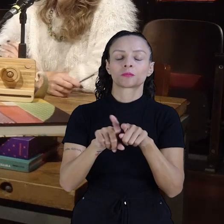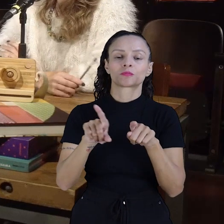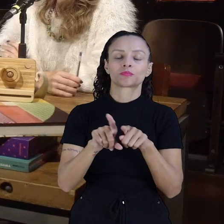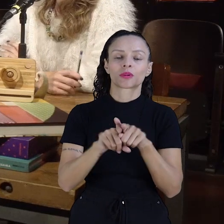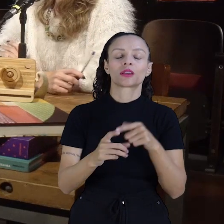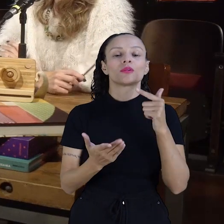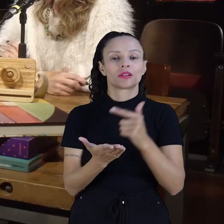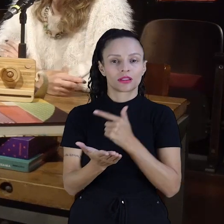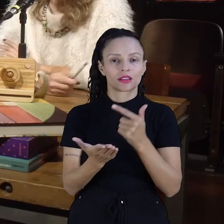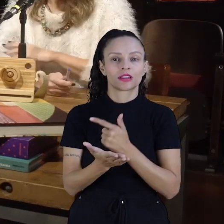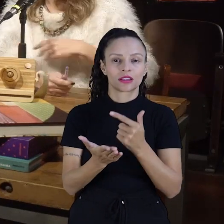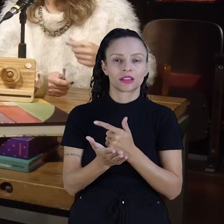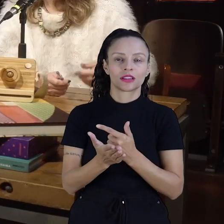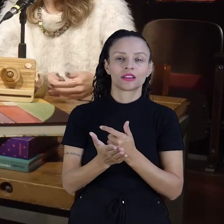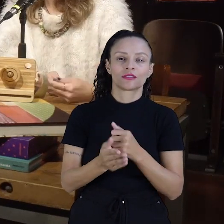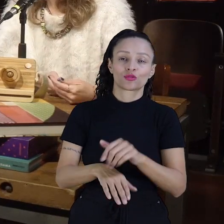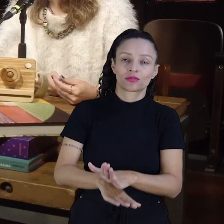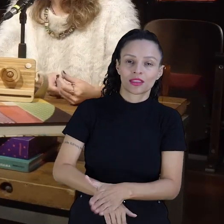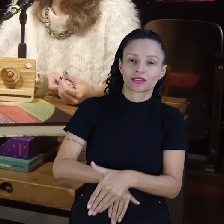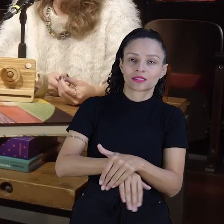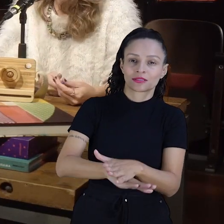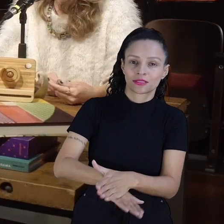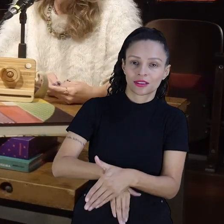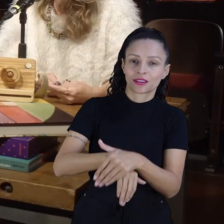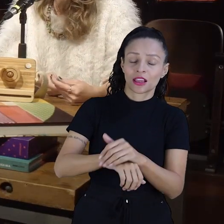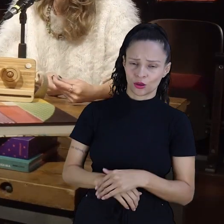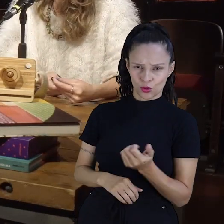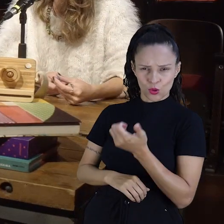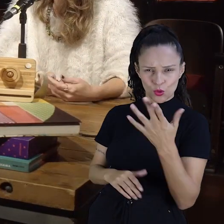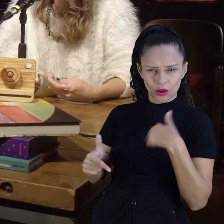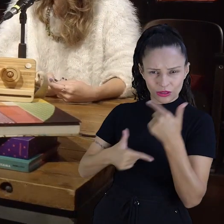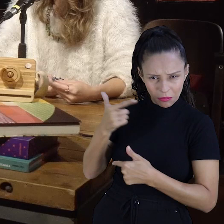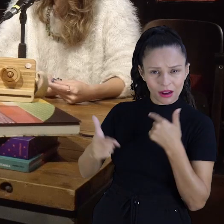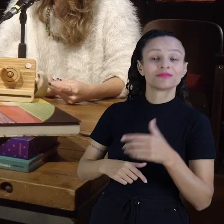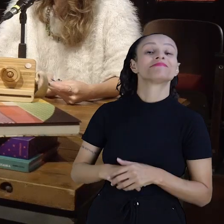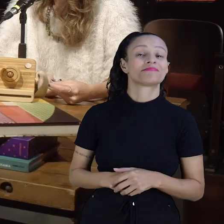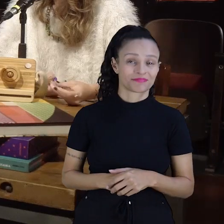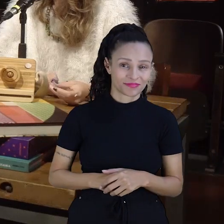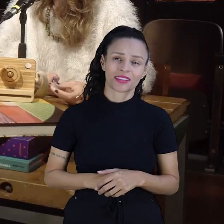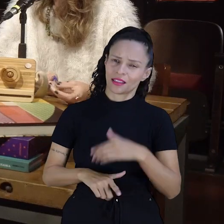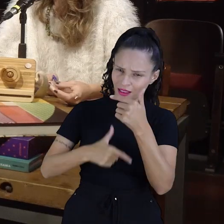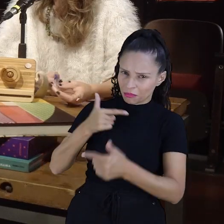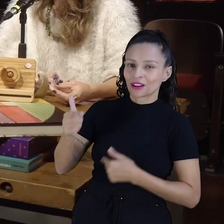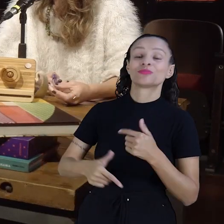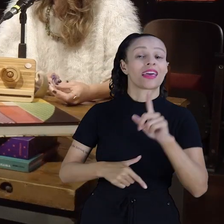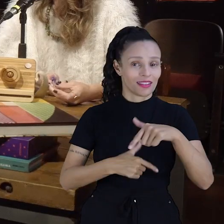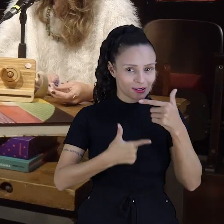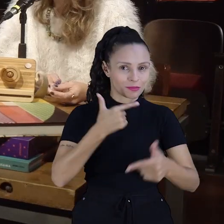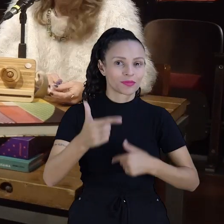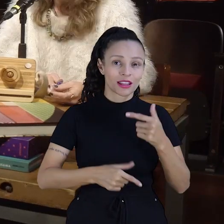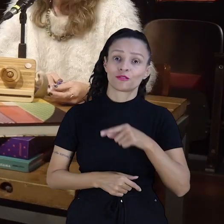também o livro da Sereia da Poça de Chuva. Nossa, Guga, quanto trabalho, hein? É trabalho isso aí.